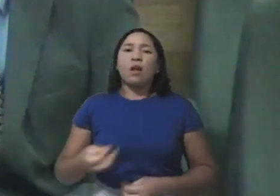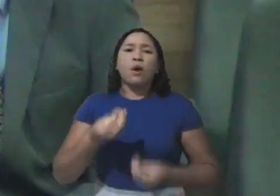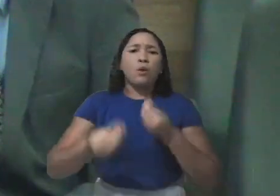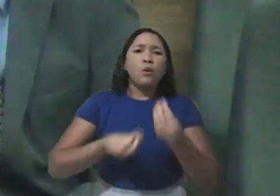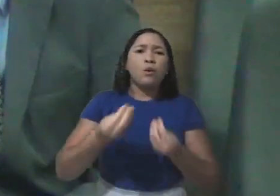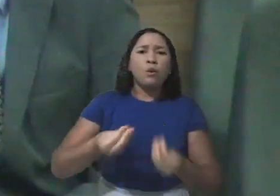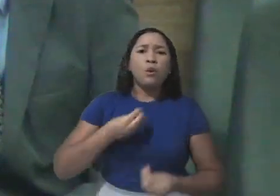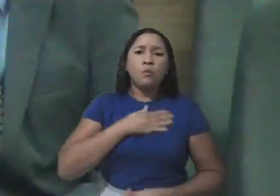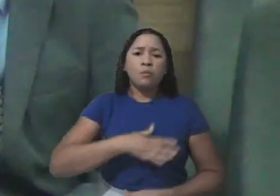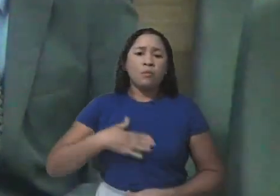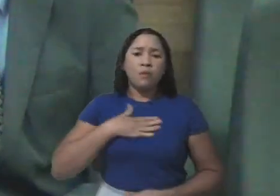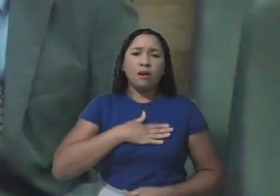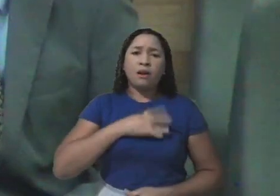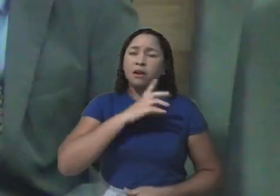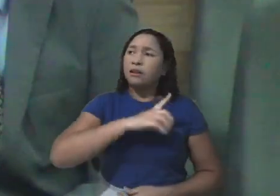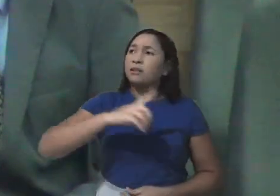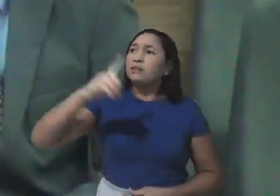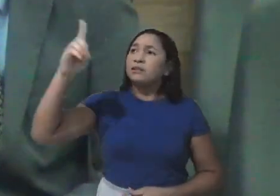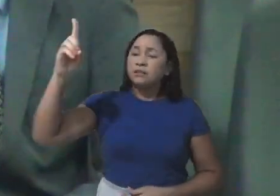de Abraão.